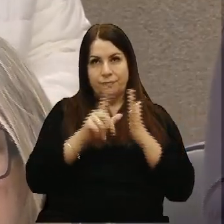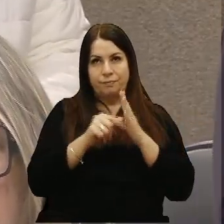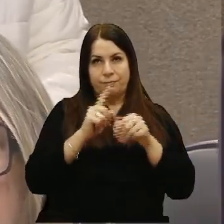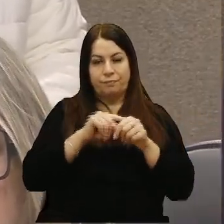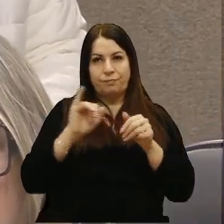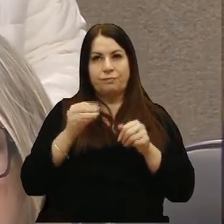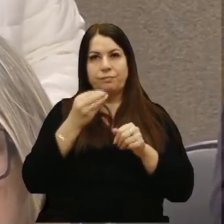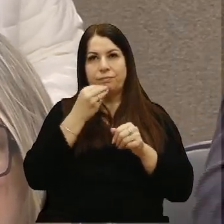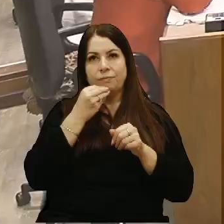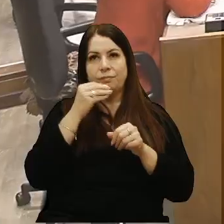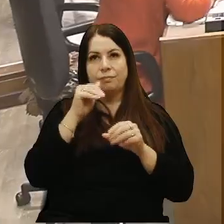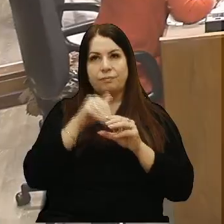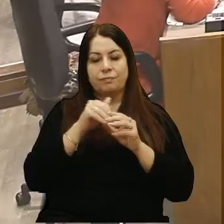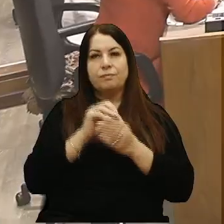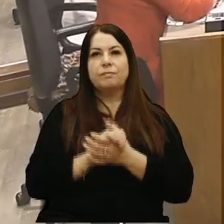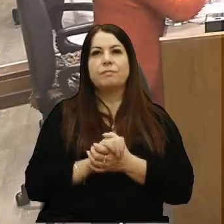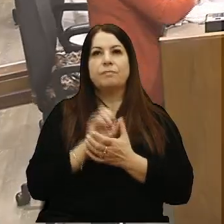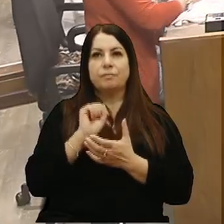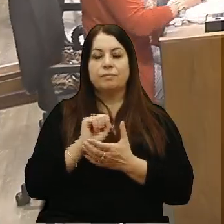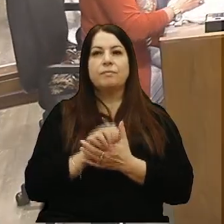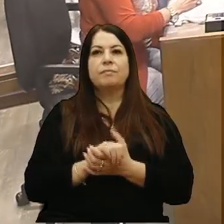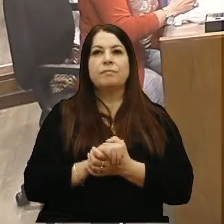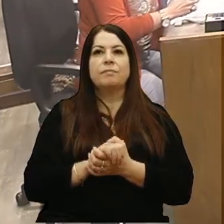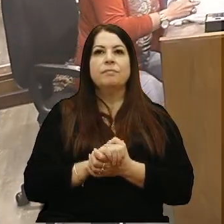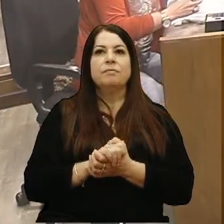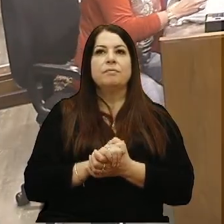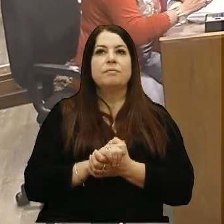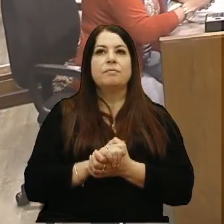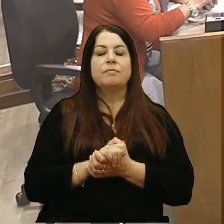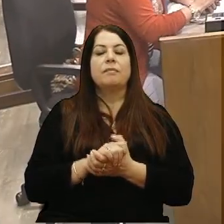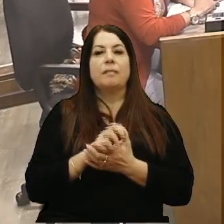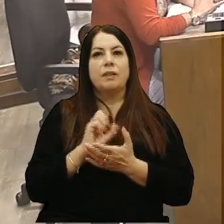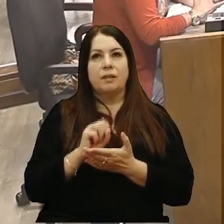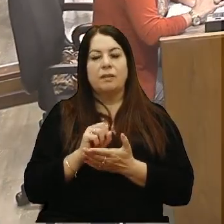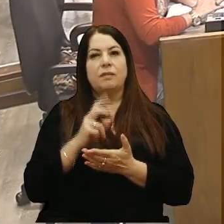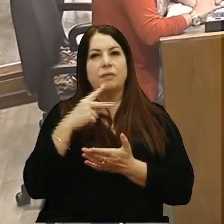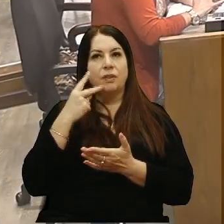oportuno, votaremos sim. Pois não, vereador Rafael, claro, nós vamos